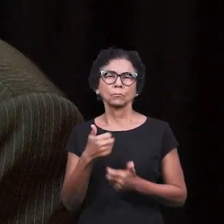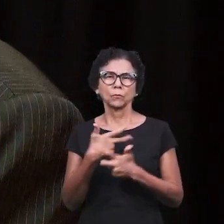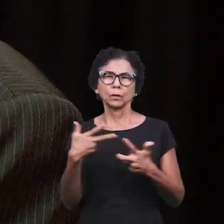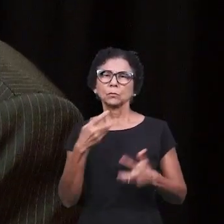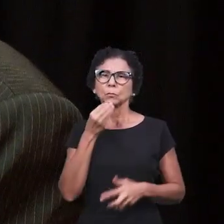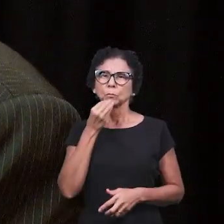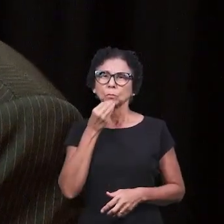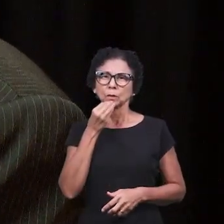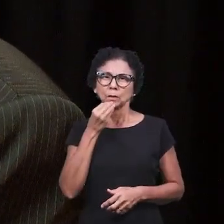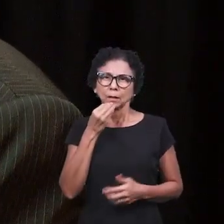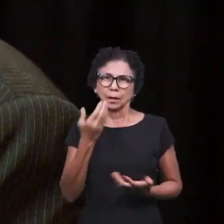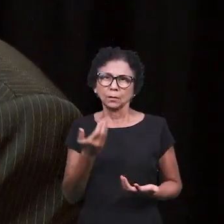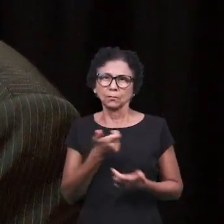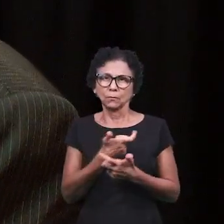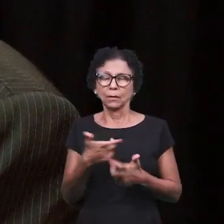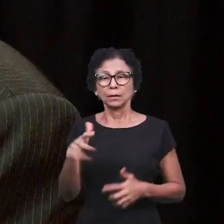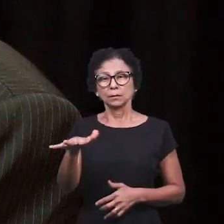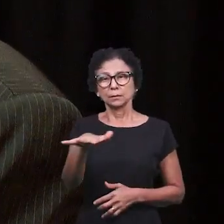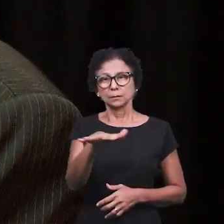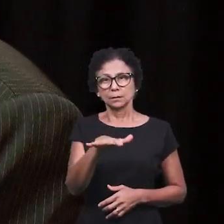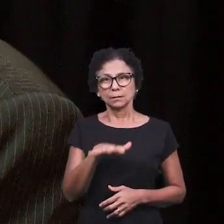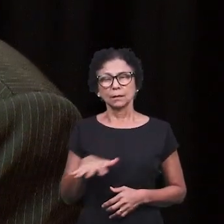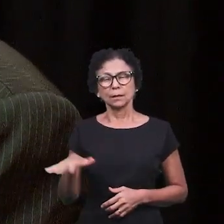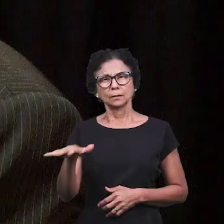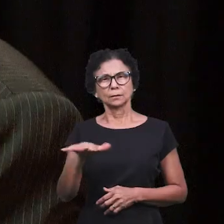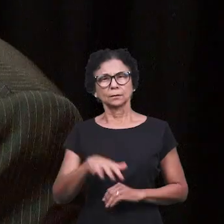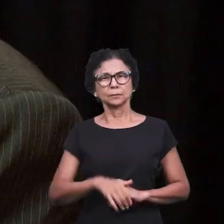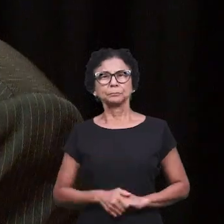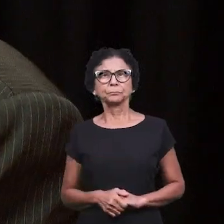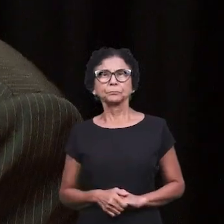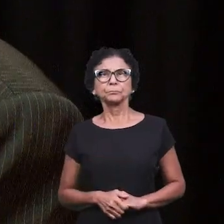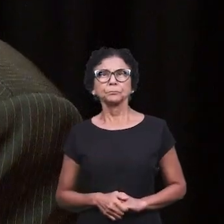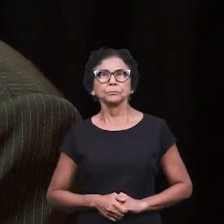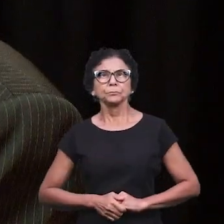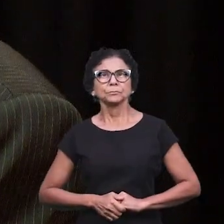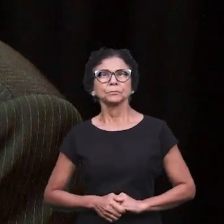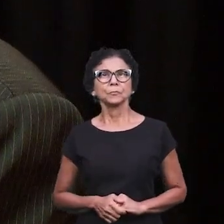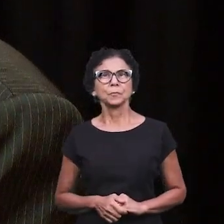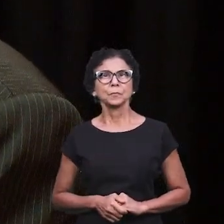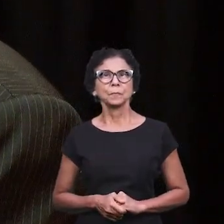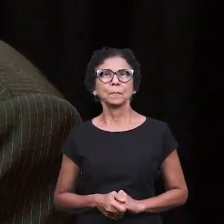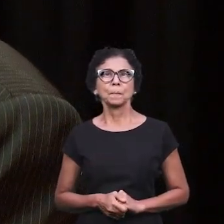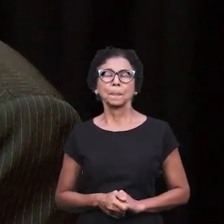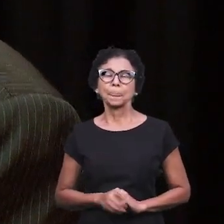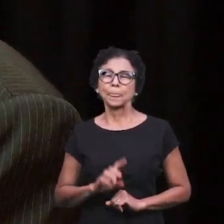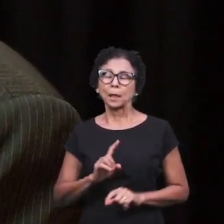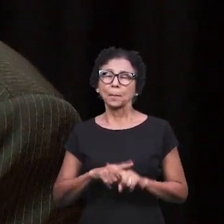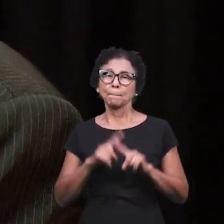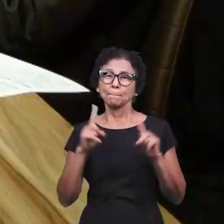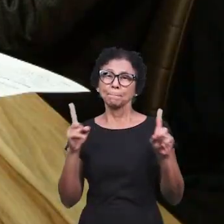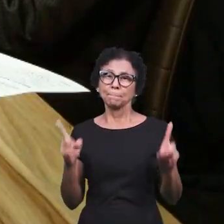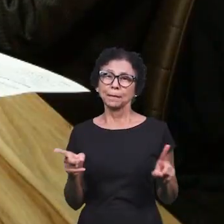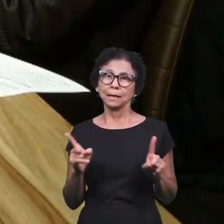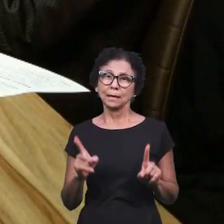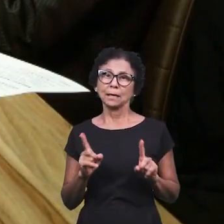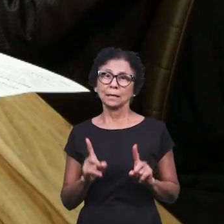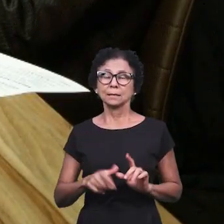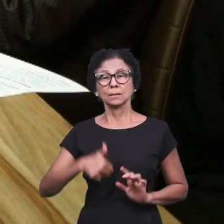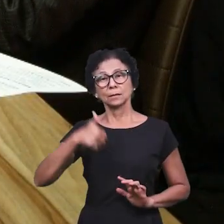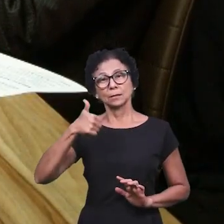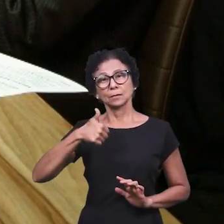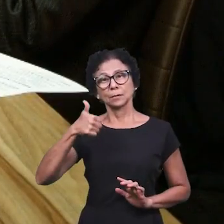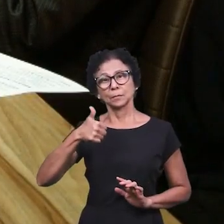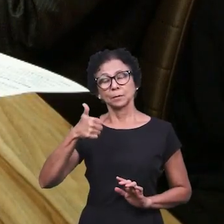oportunidades, né, de diversas áreas, mas uma coisa que ele sempre olha é o salário. Exato. Remuneração. Primeira coisa. Então, as